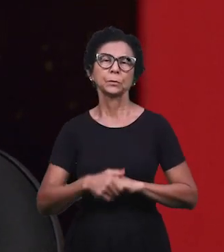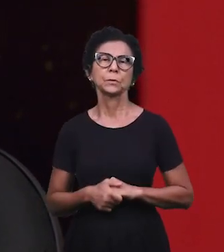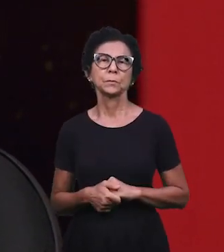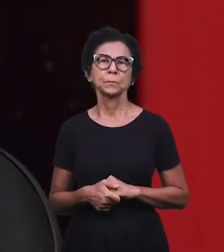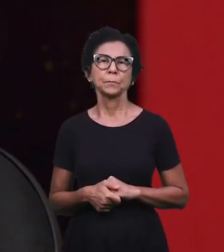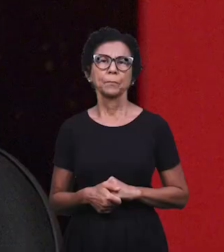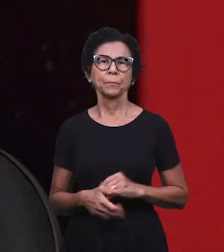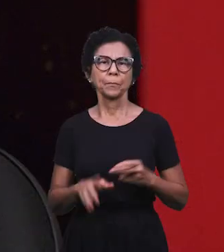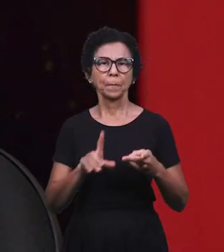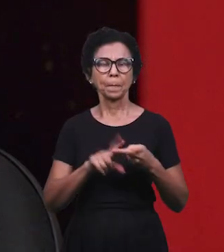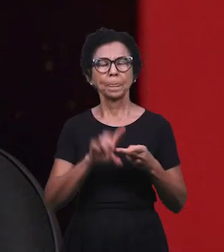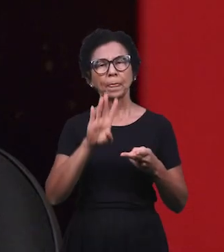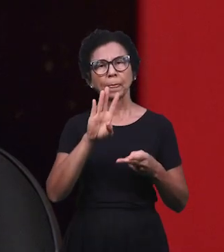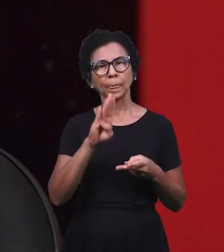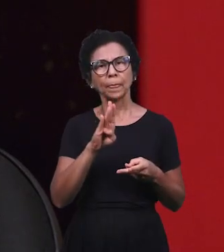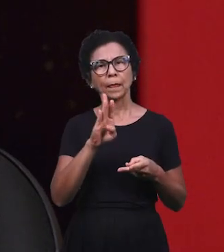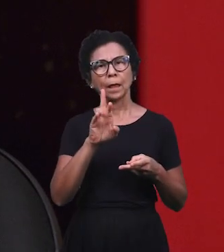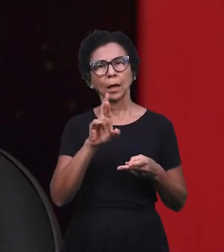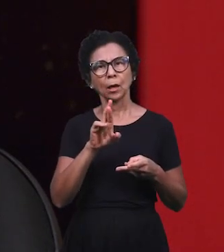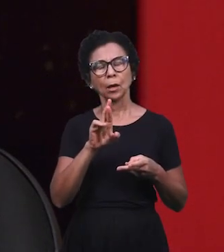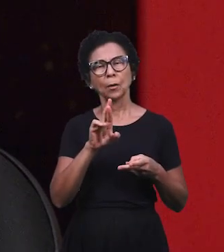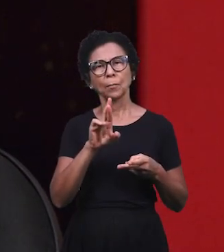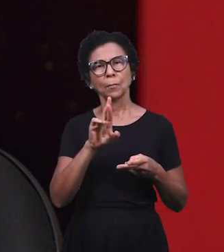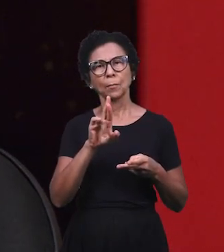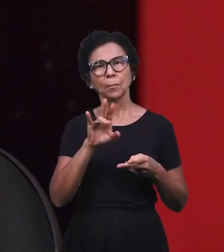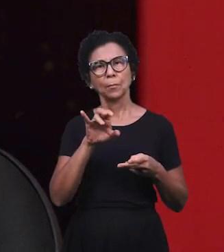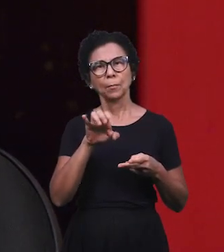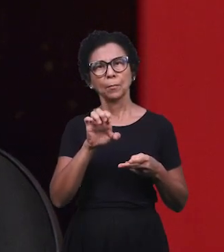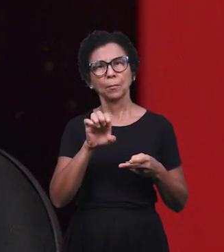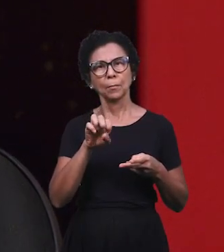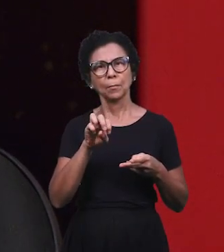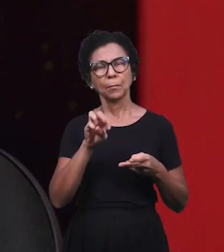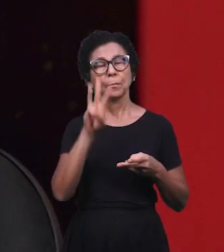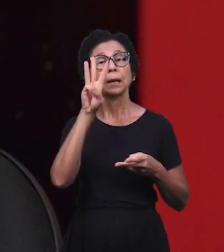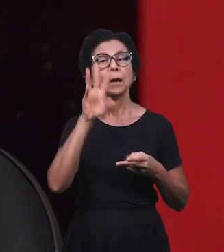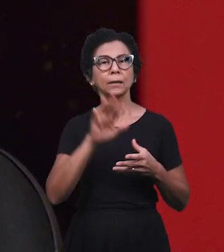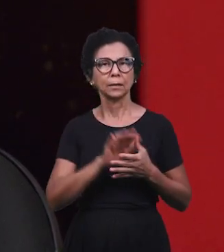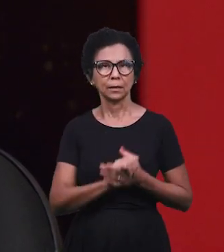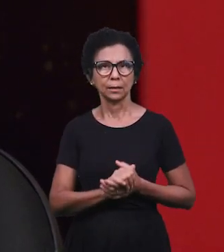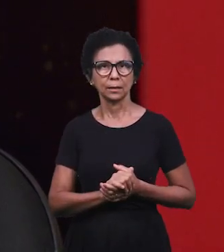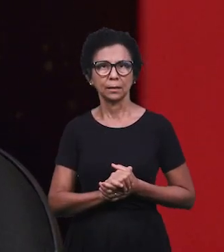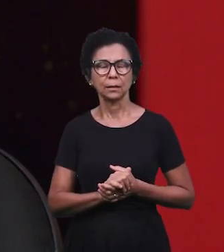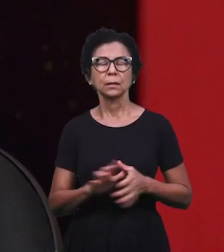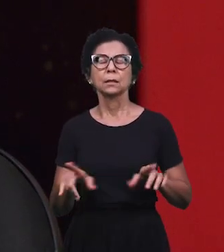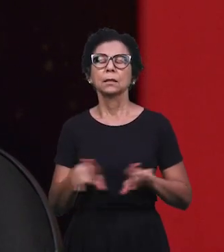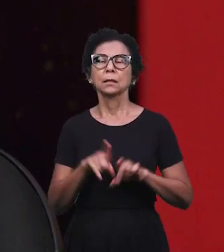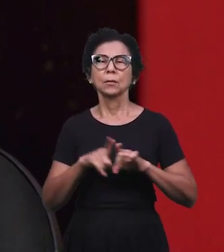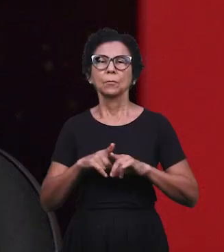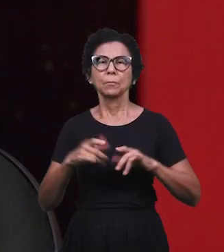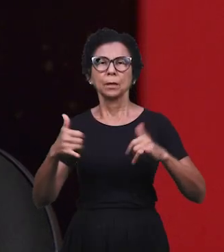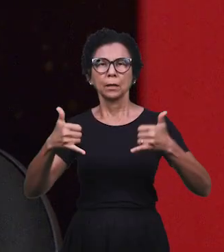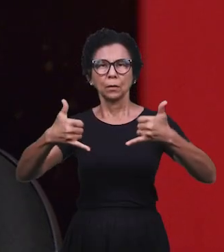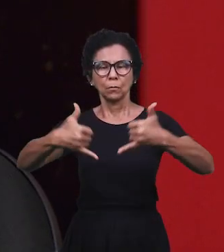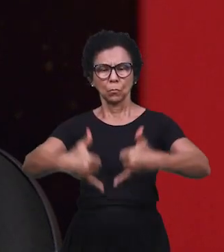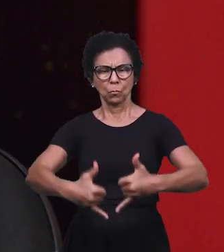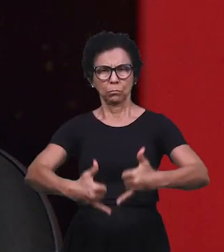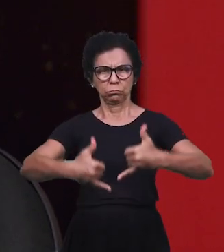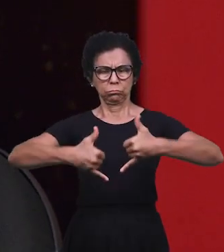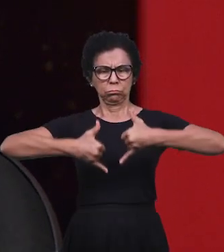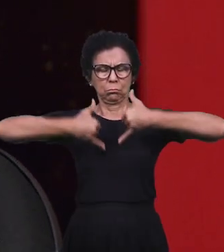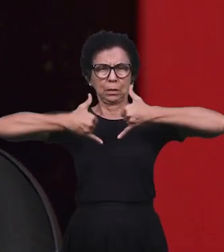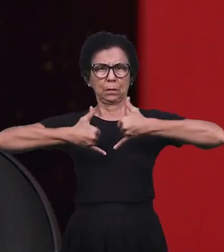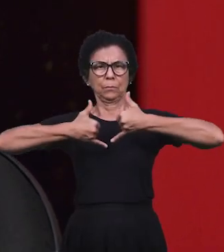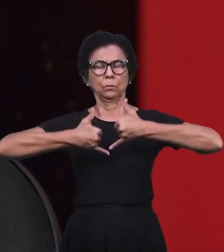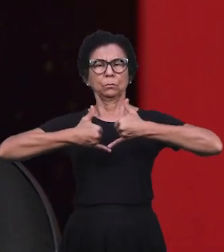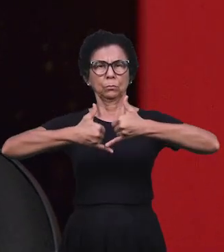Brian David Josephson, ele é vencedor do Prêmio Nobel de Física no ano de 1973,